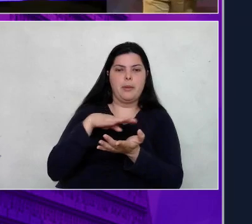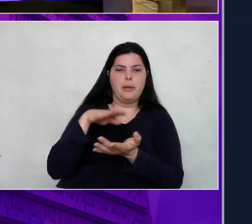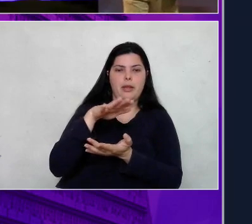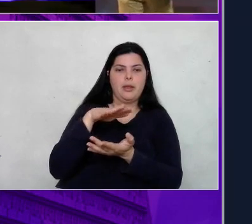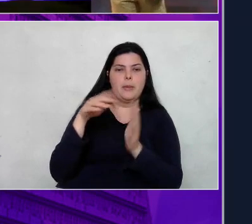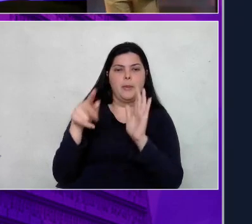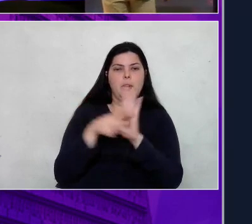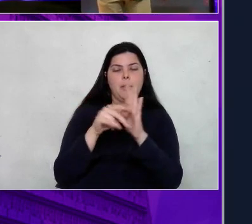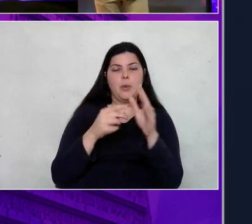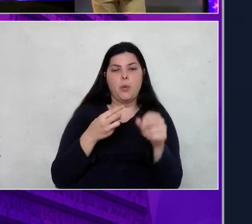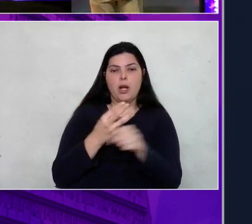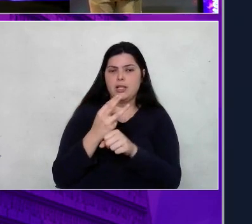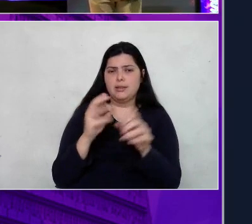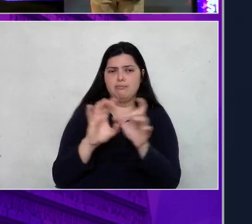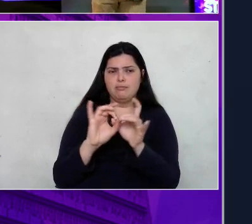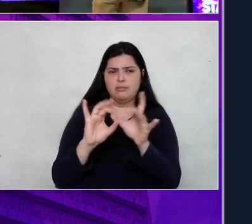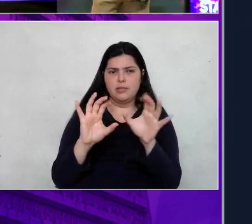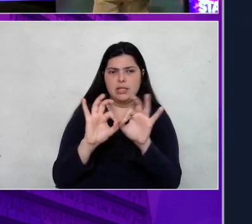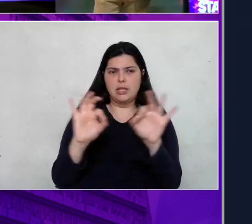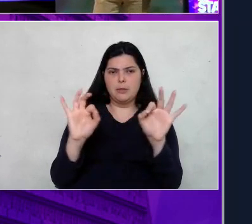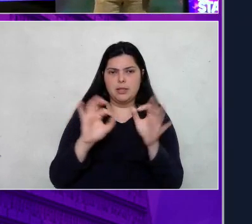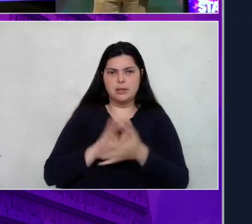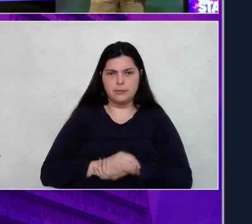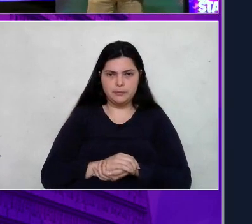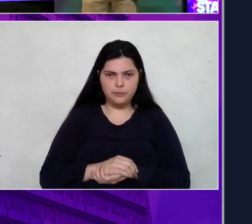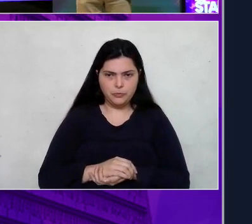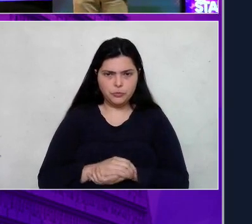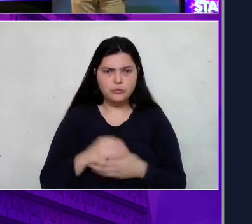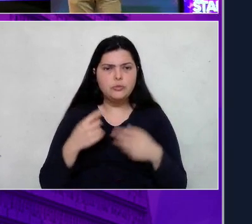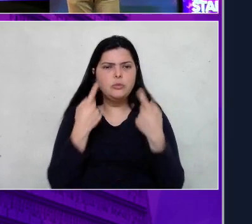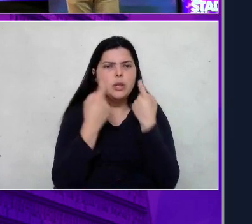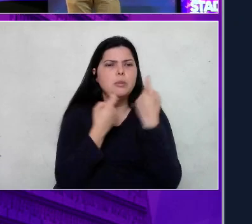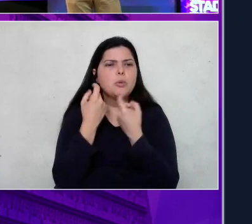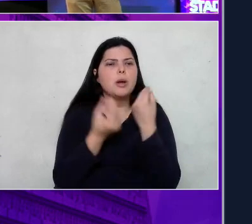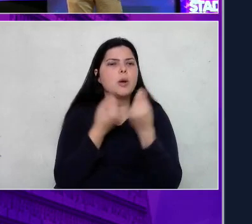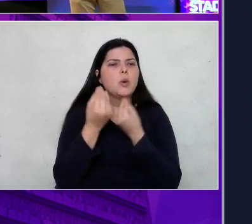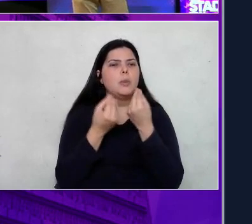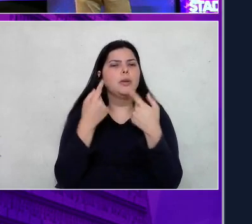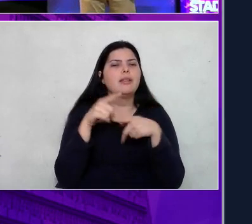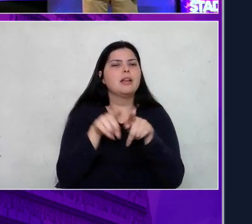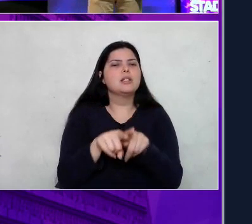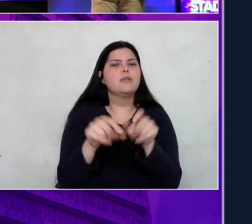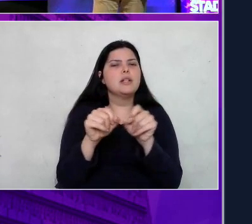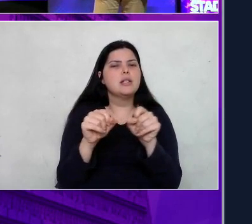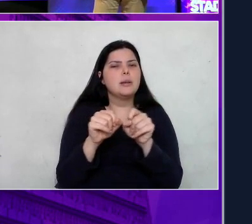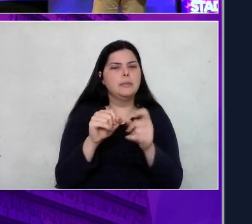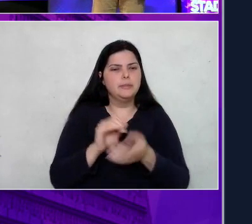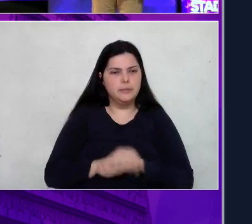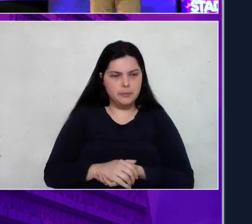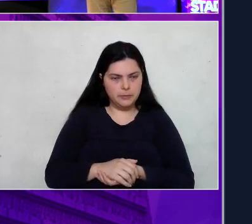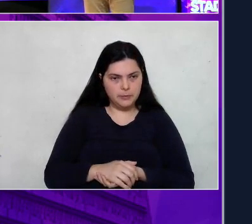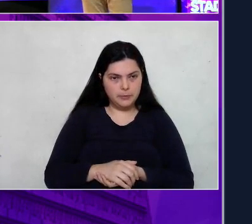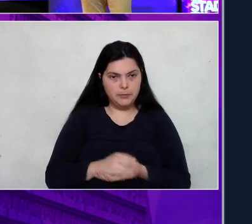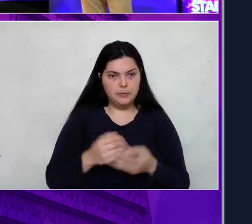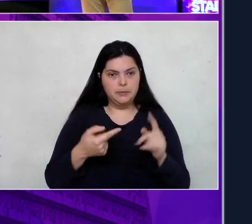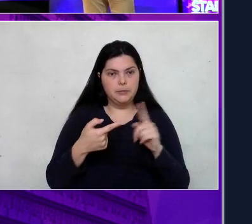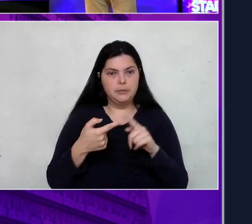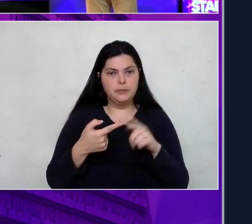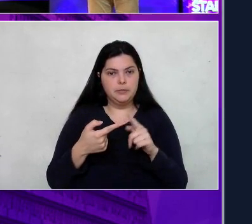é bem simples nesse caso. Coisas que a gente tem que se preocupar para a integração. Tá? Primeiro, qual que é o